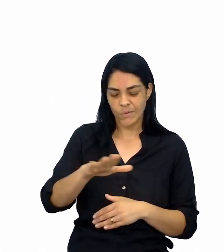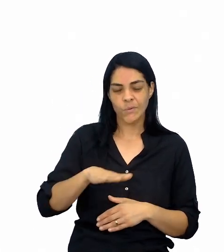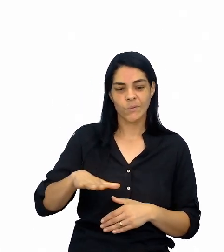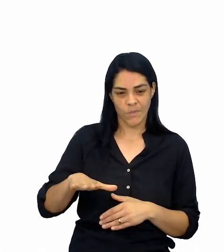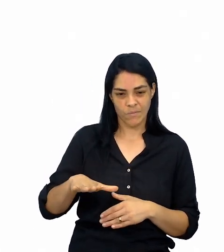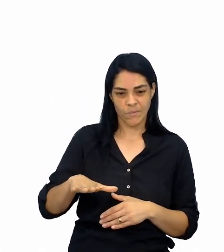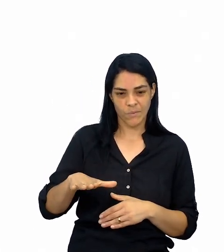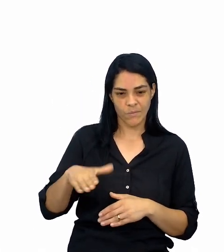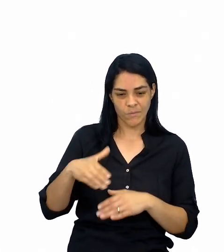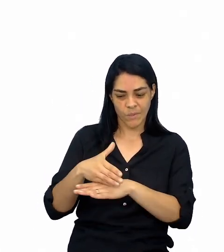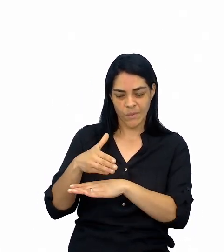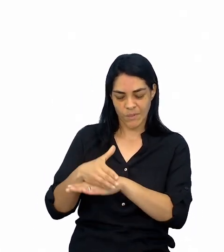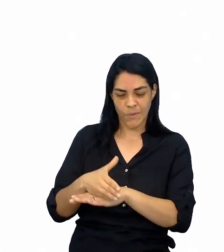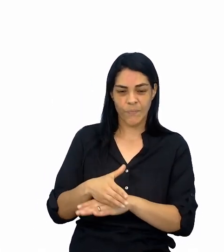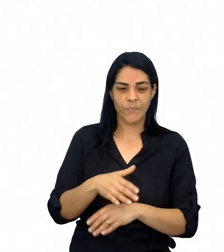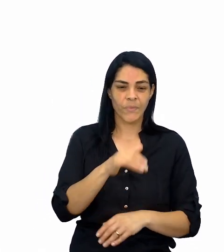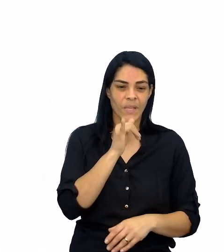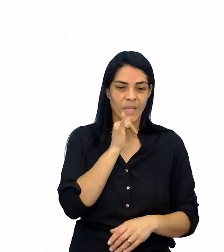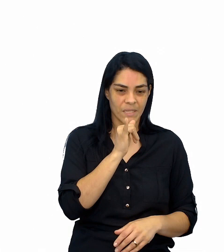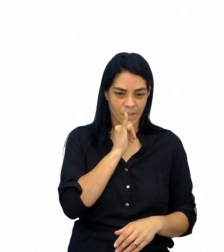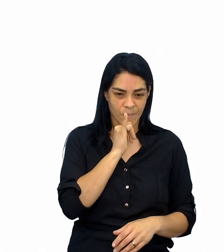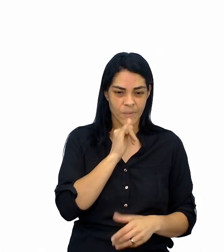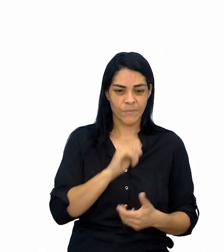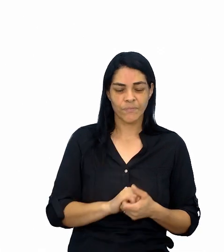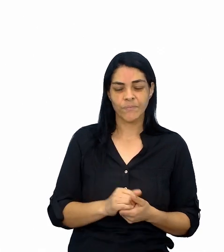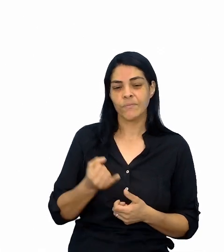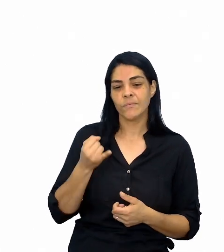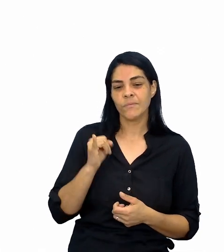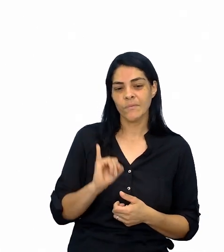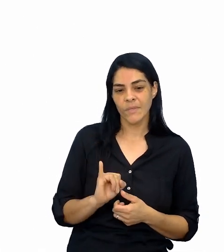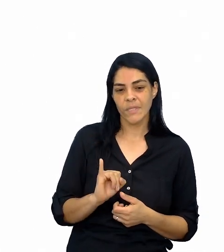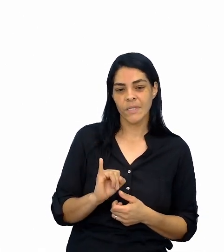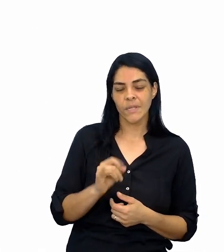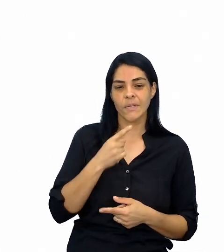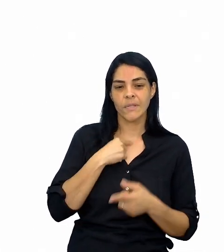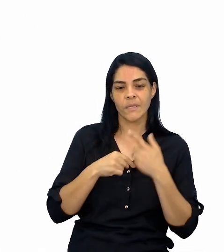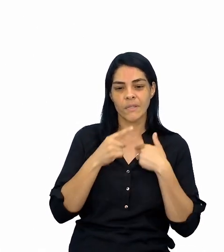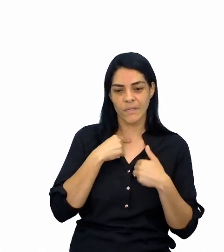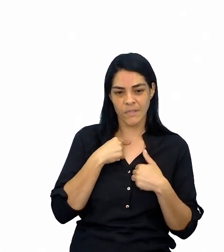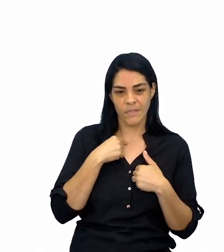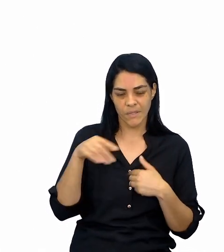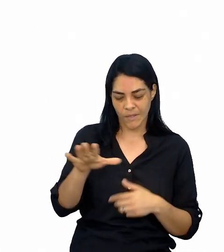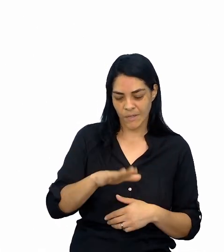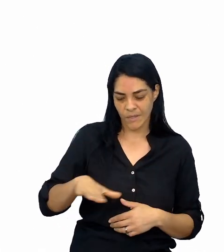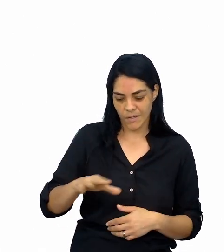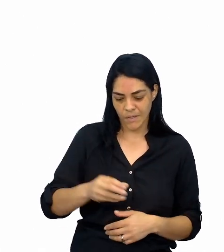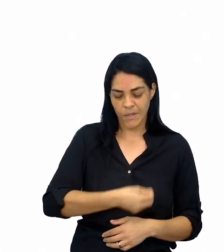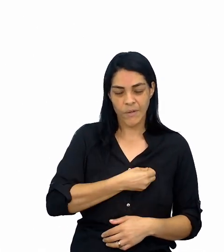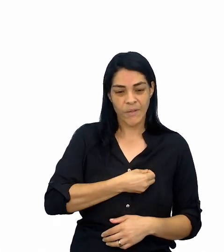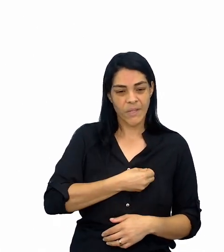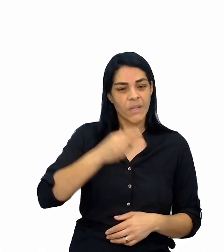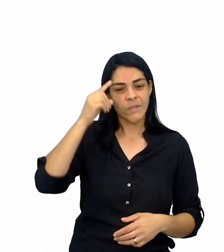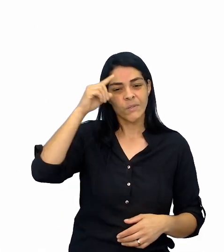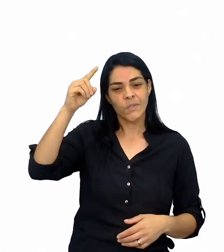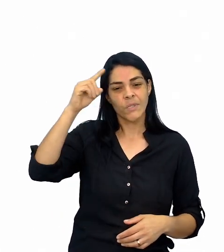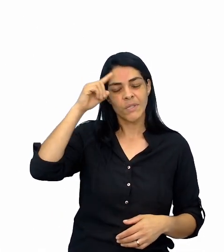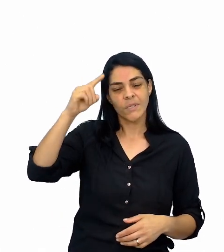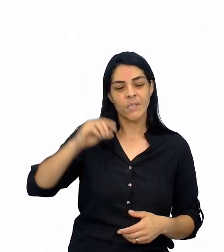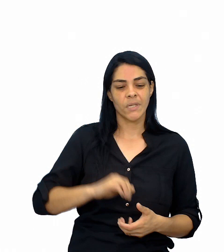atuação. Por exemplo, se deseja, no campo da vida cotidiana,